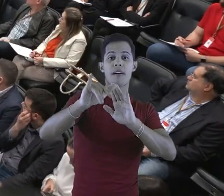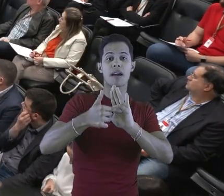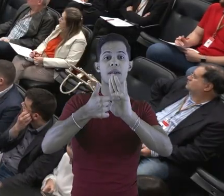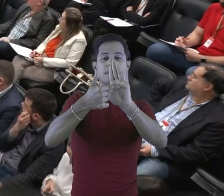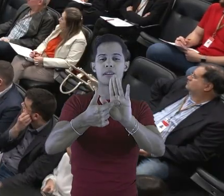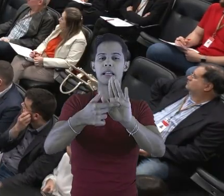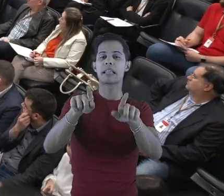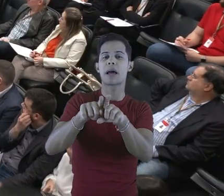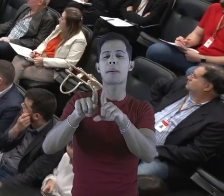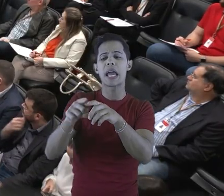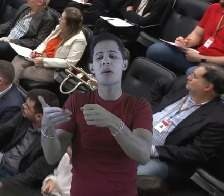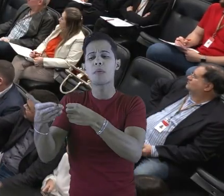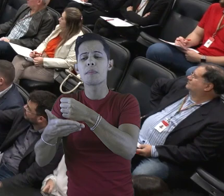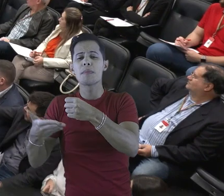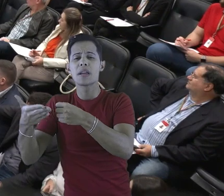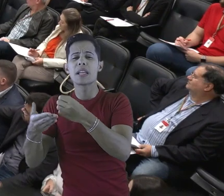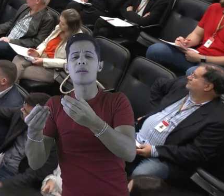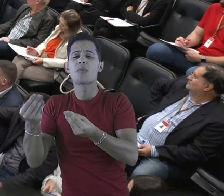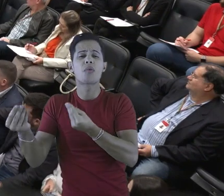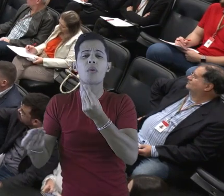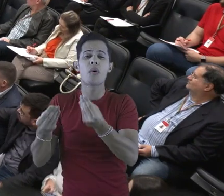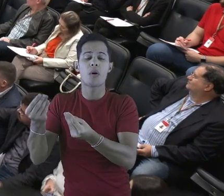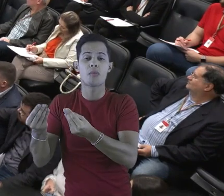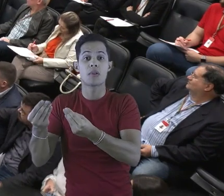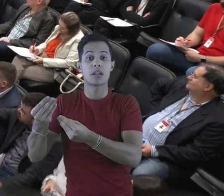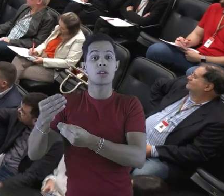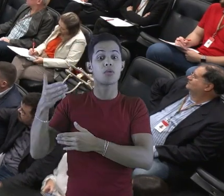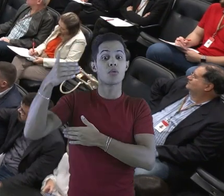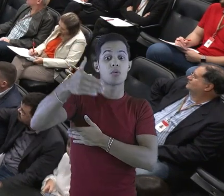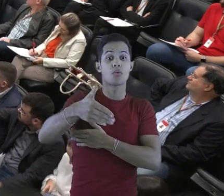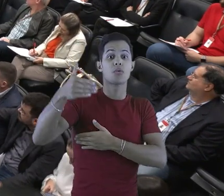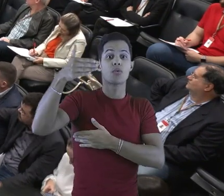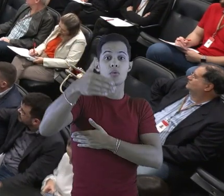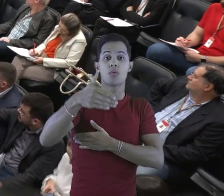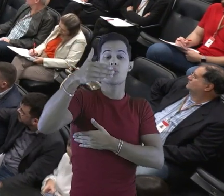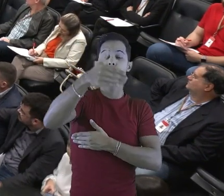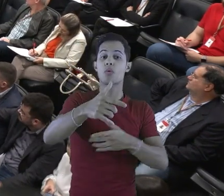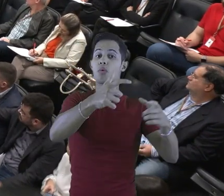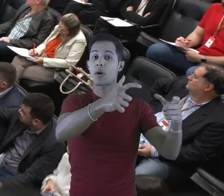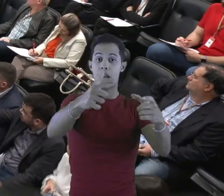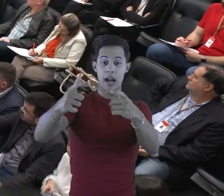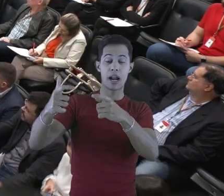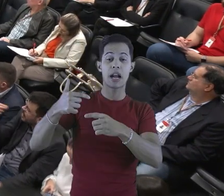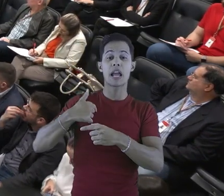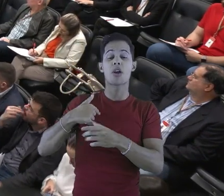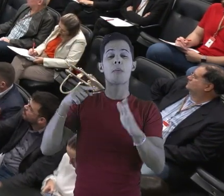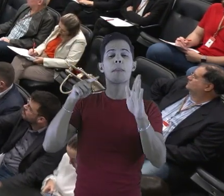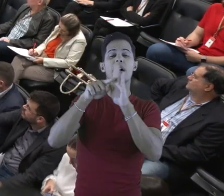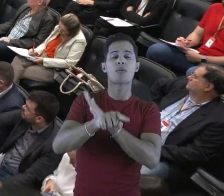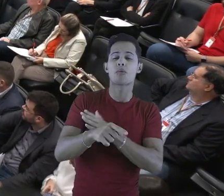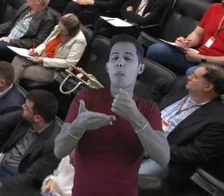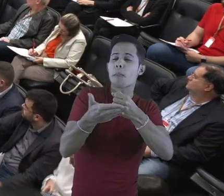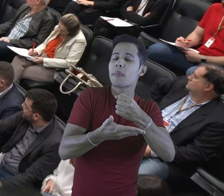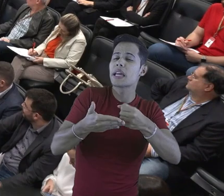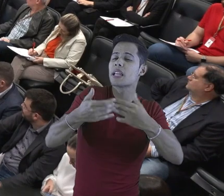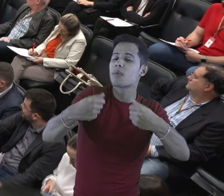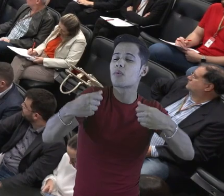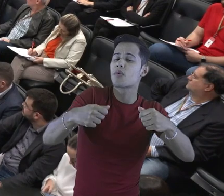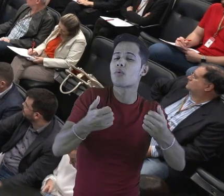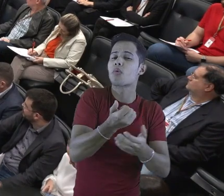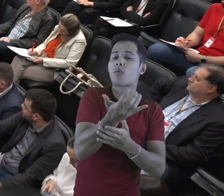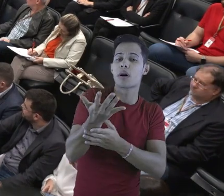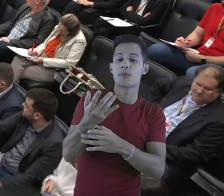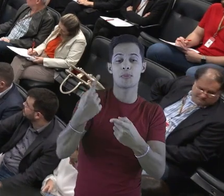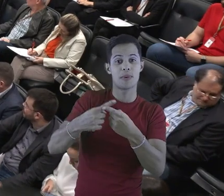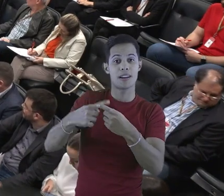necessário? Por isso, todo mundo, em todos os lugares que eu vou, me perguntam. Pironte, qual é o mínimo necessário pela LGPD? Porque aqui na Assembleia, a não tem condições